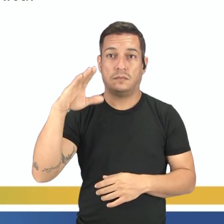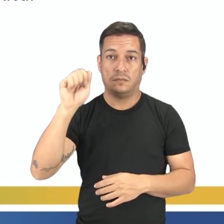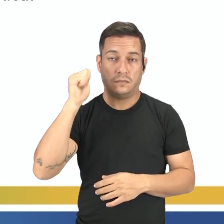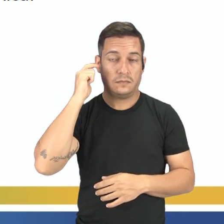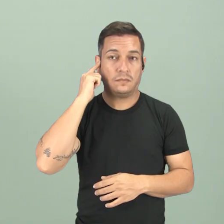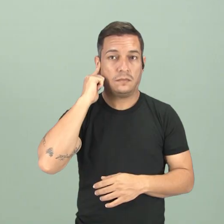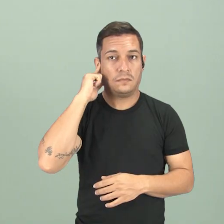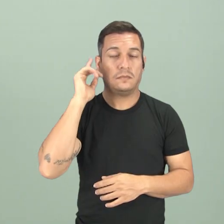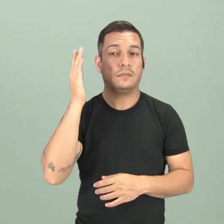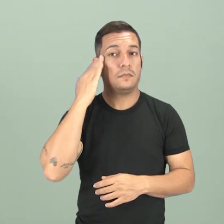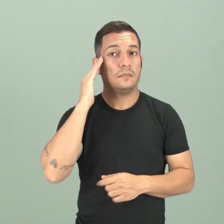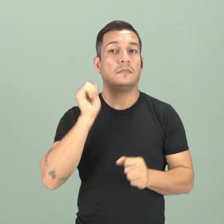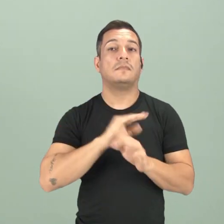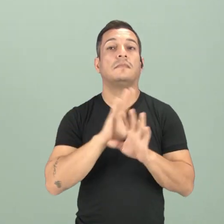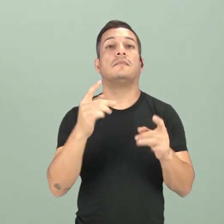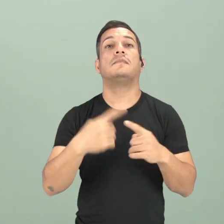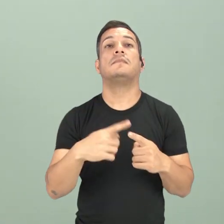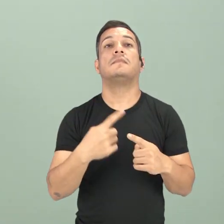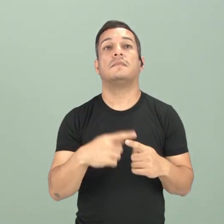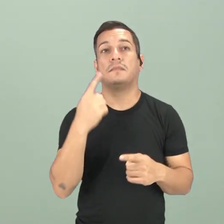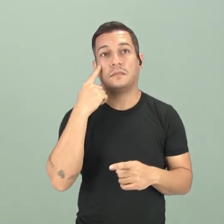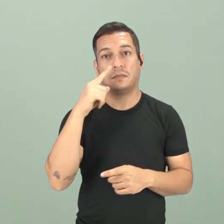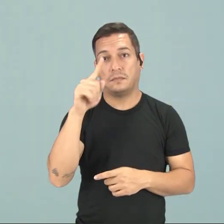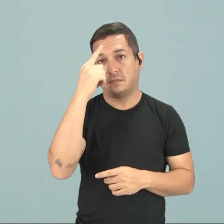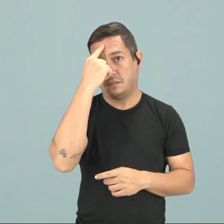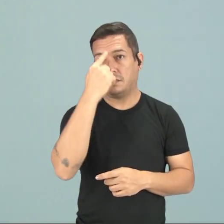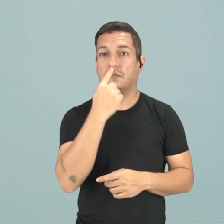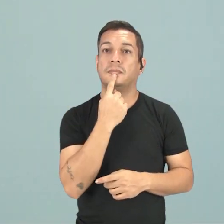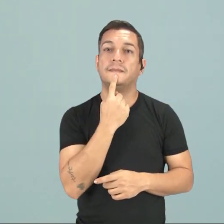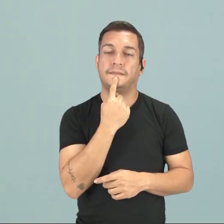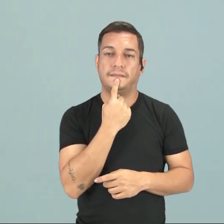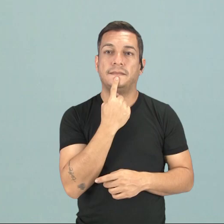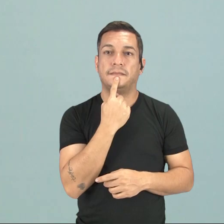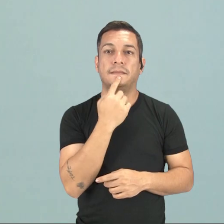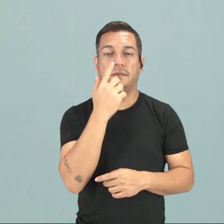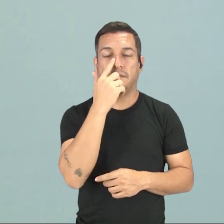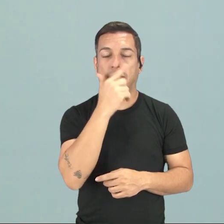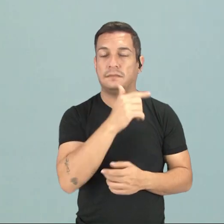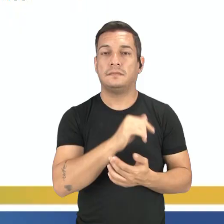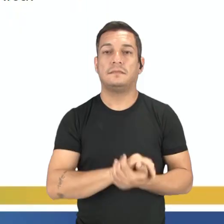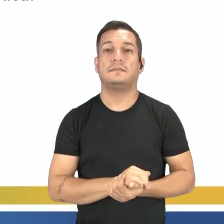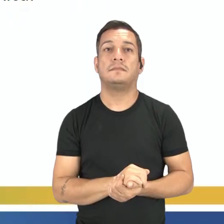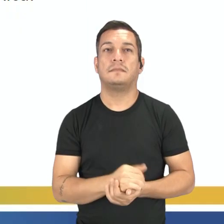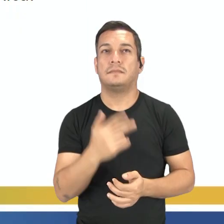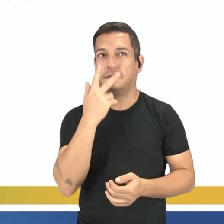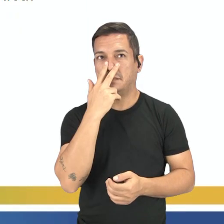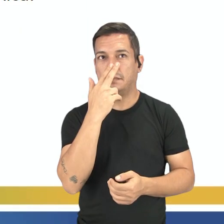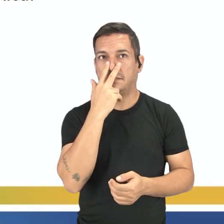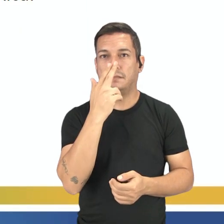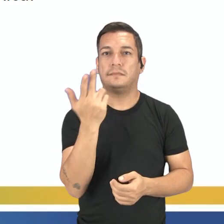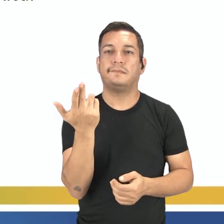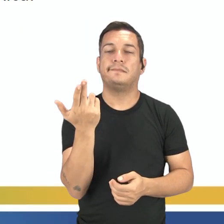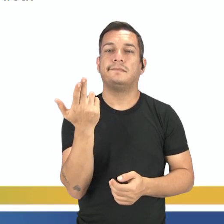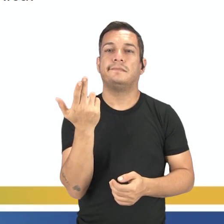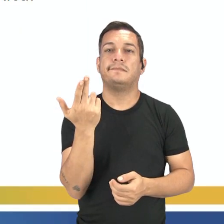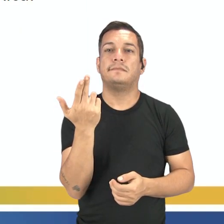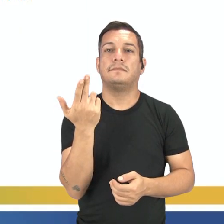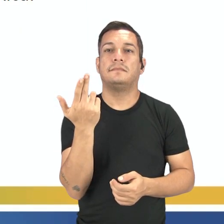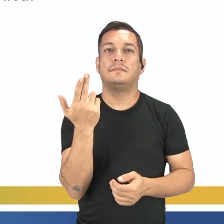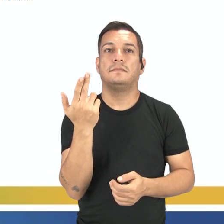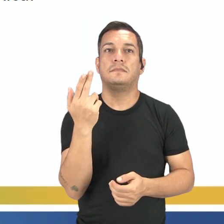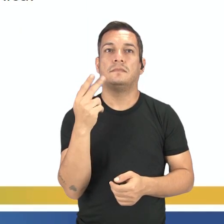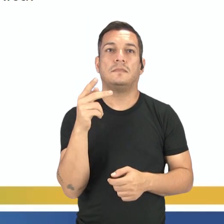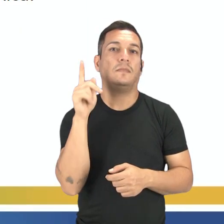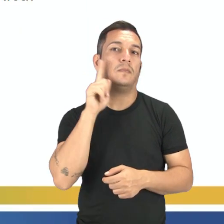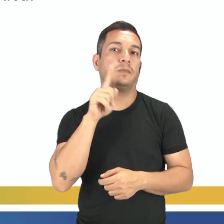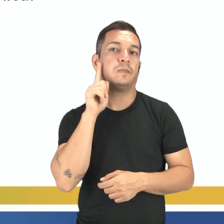Agora vamos entender por quê. Vejam aí na própria ilustração que tem na sua tela, que parece assim como se fosse um